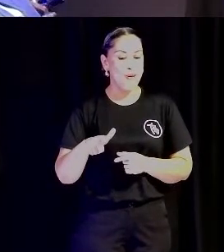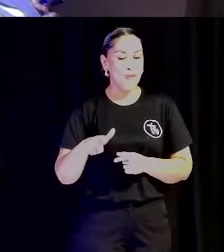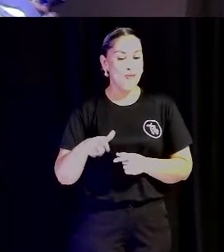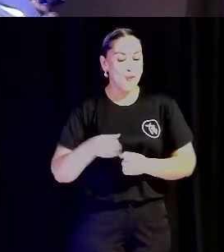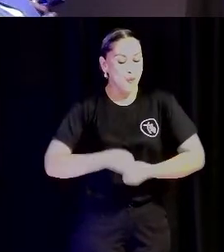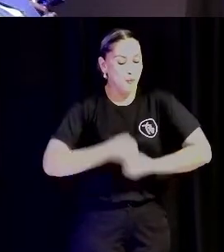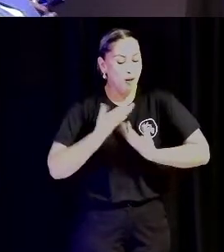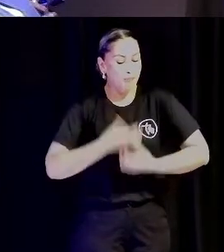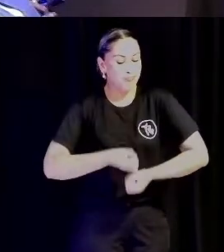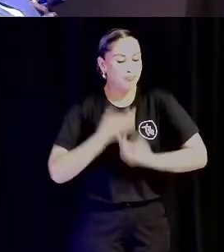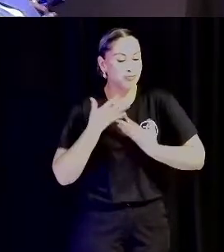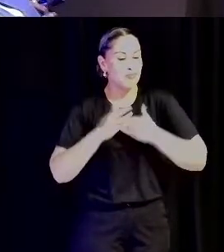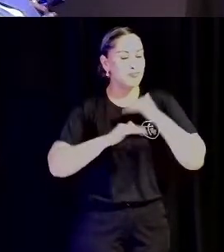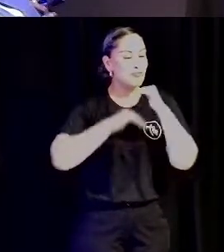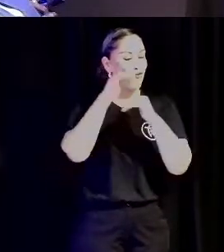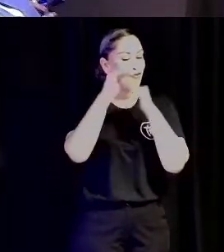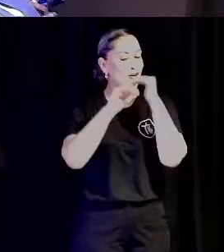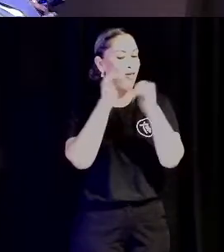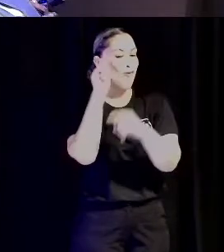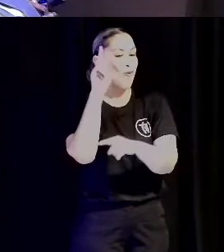têm por mim.